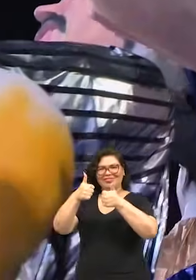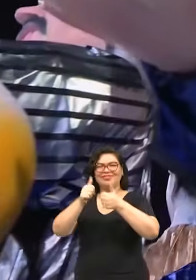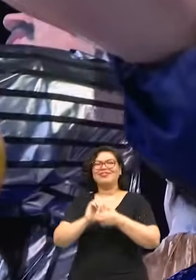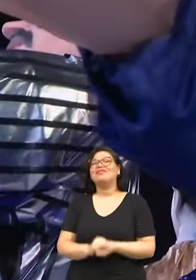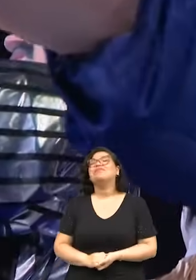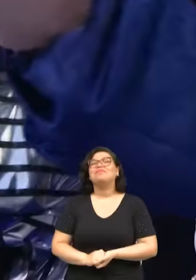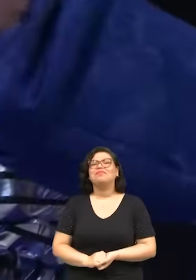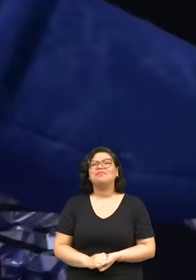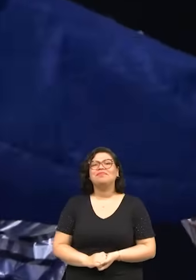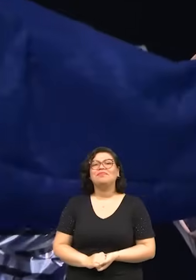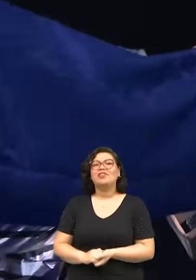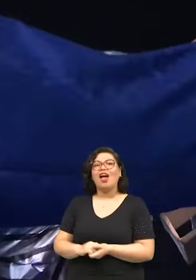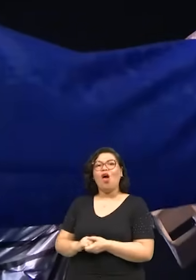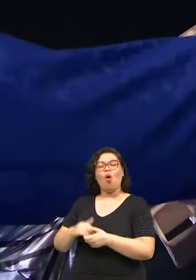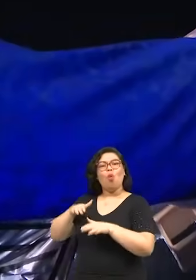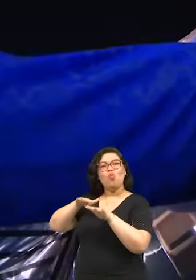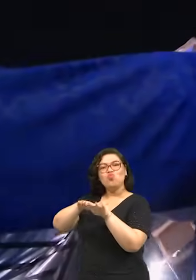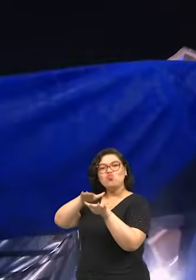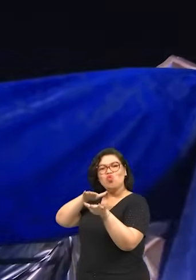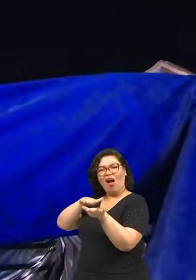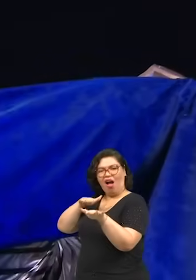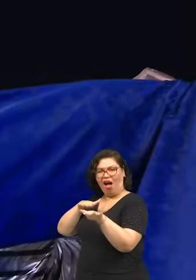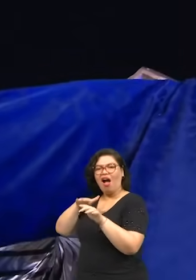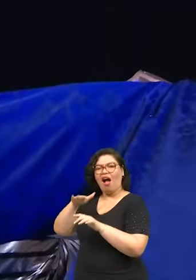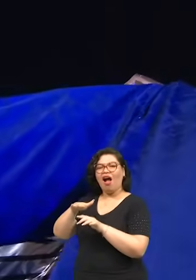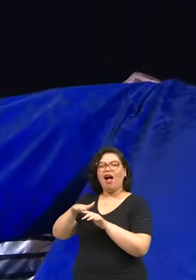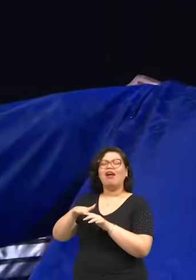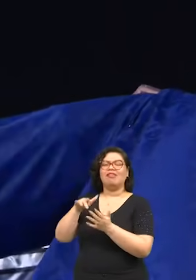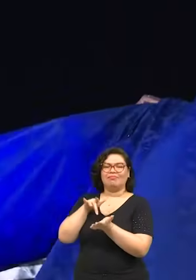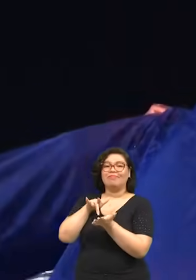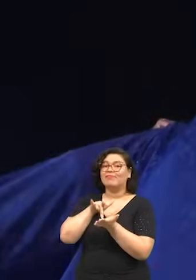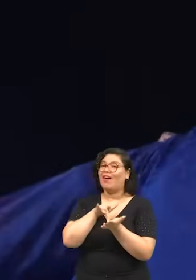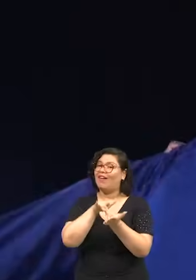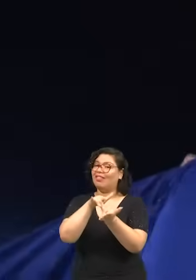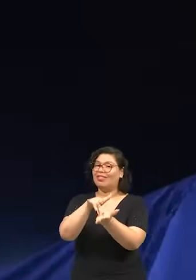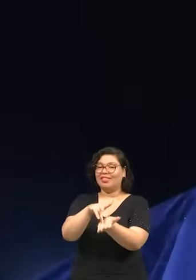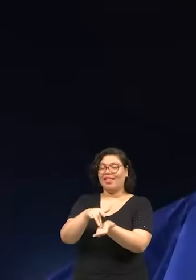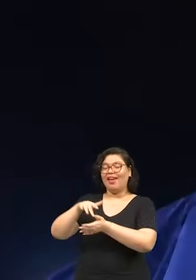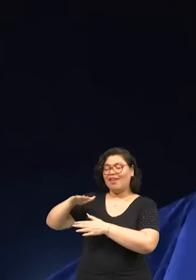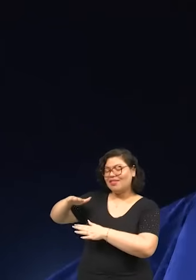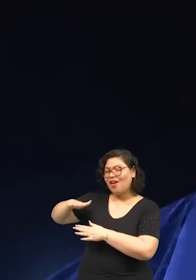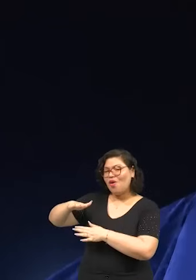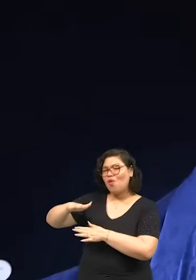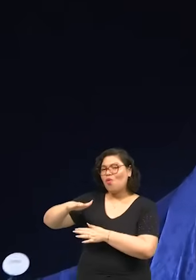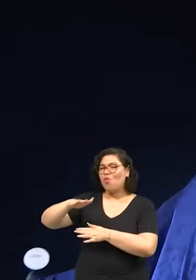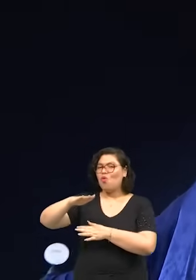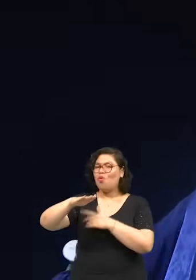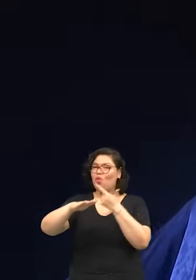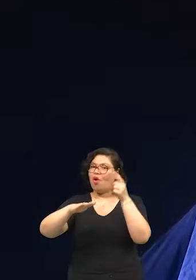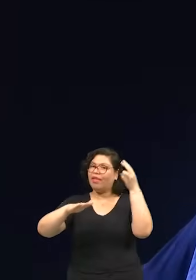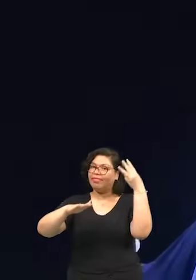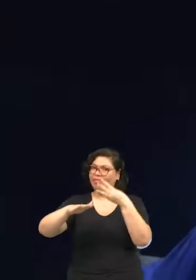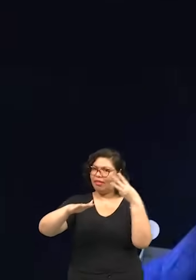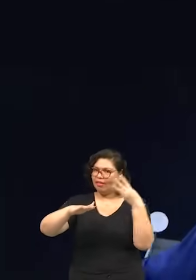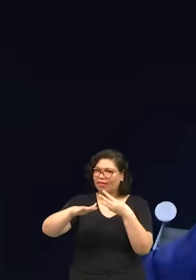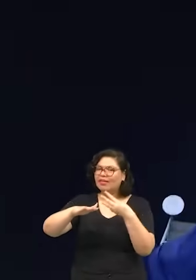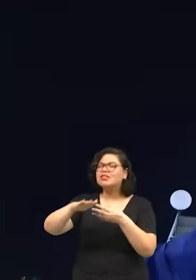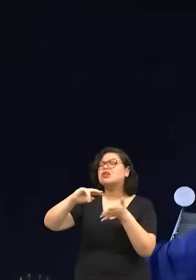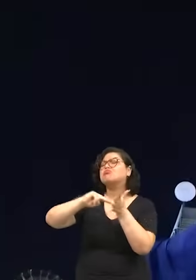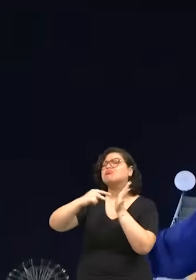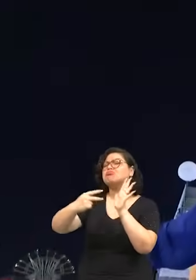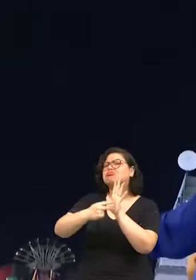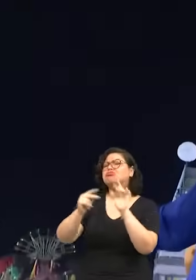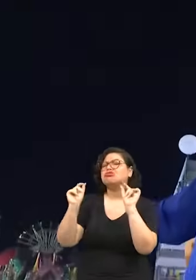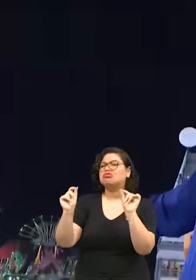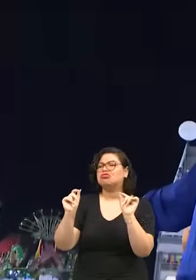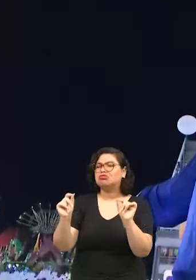mais um carro aí, meus amigos. É isso mesmo, Andanças trazendo mais um carro, é o terceiro, que significa